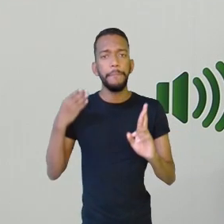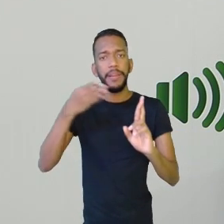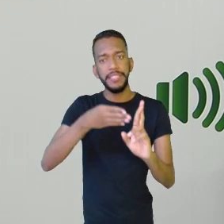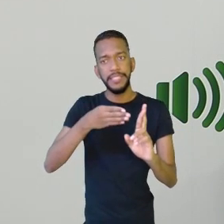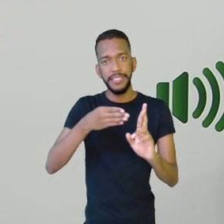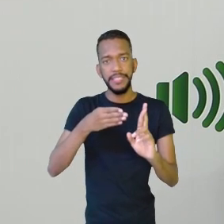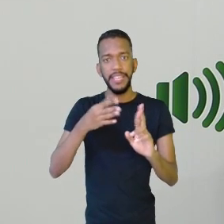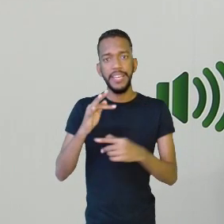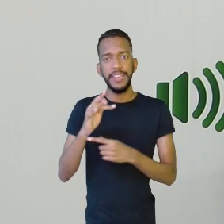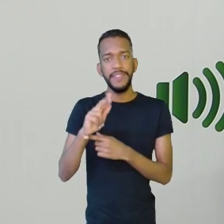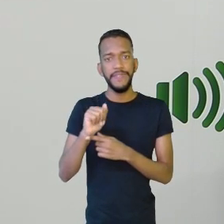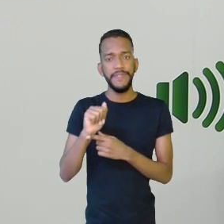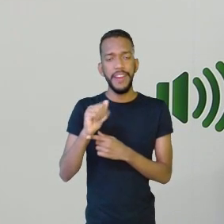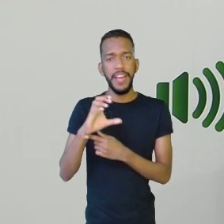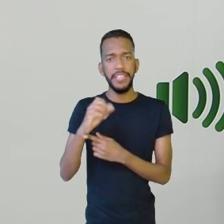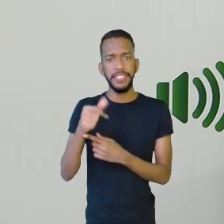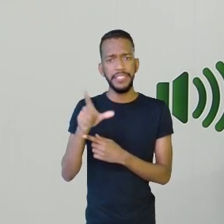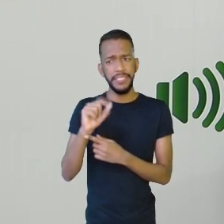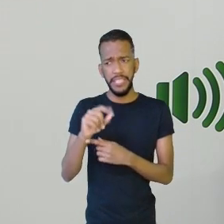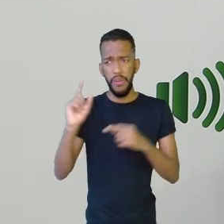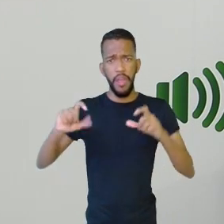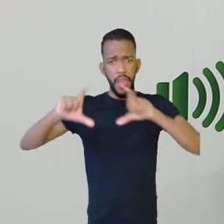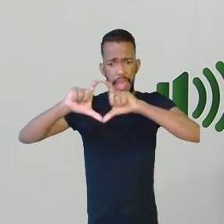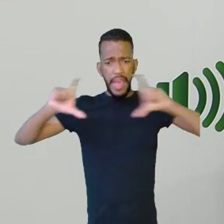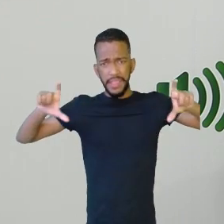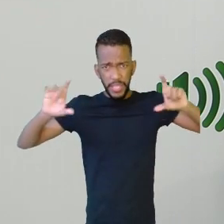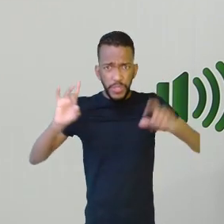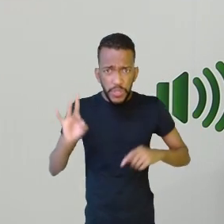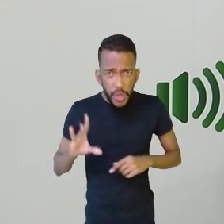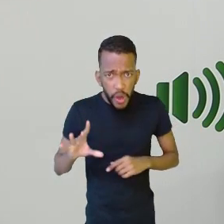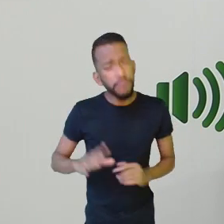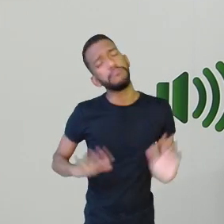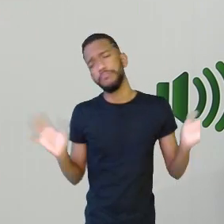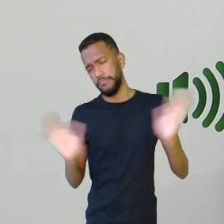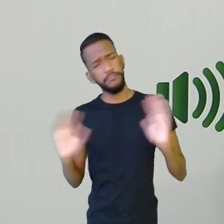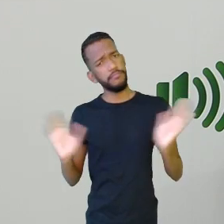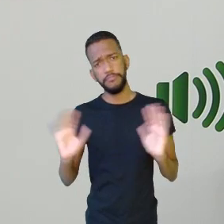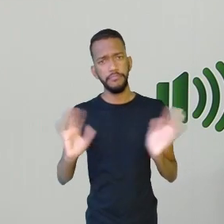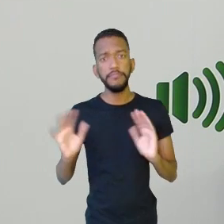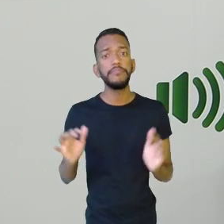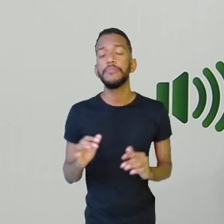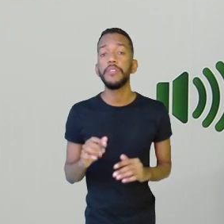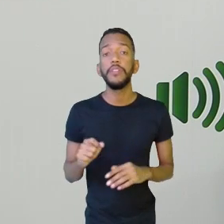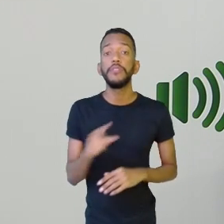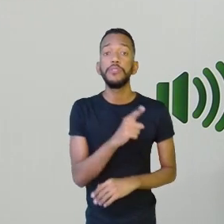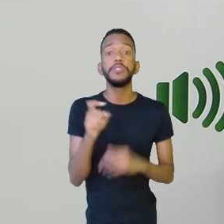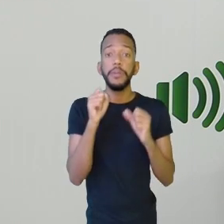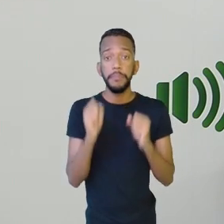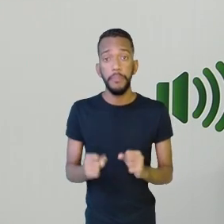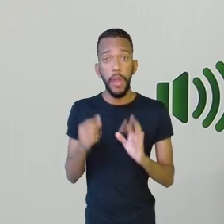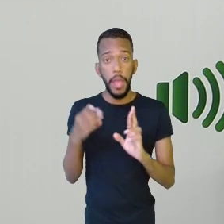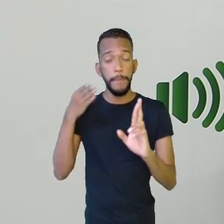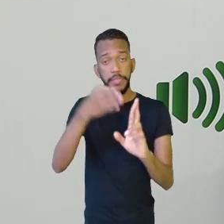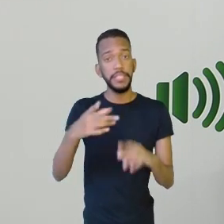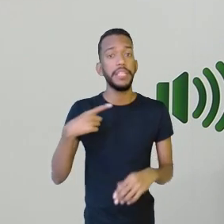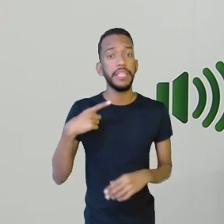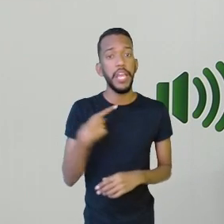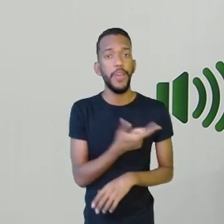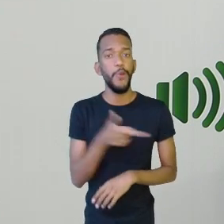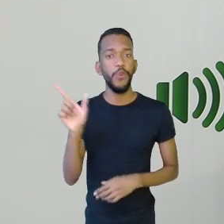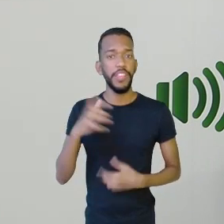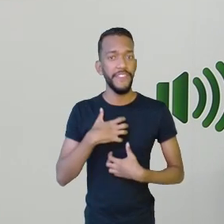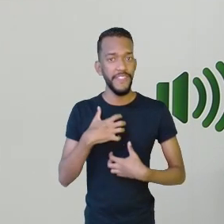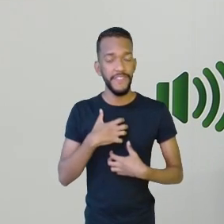representar fração com retângulos? Não, de forma nenhuma. Você pode representar com outras